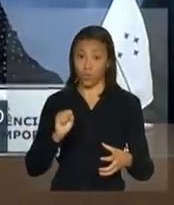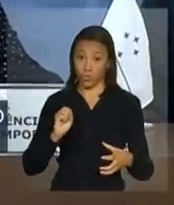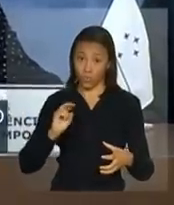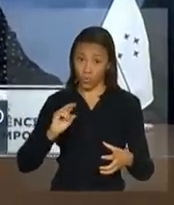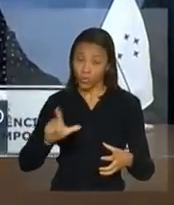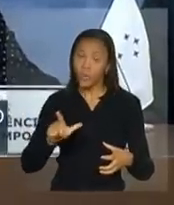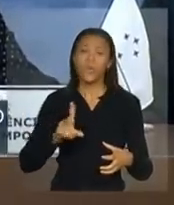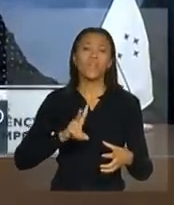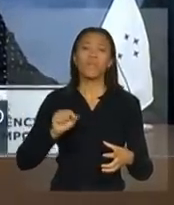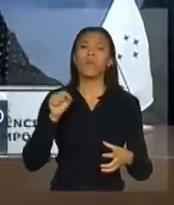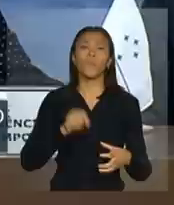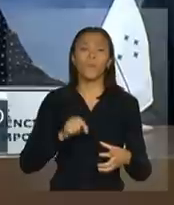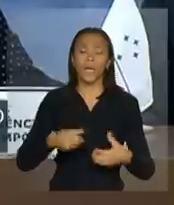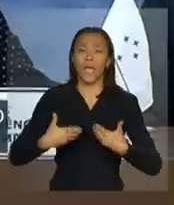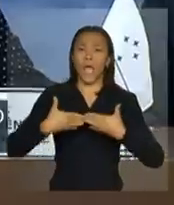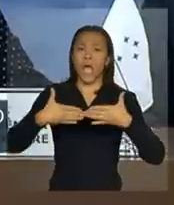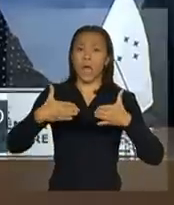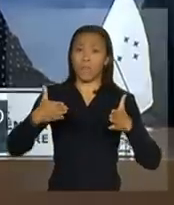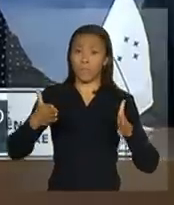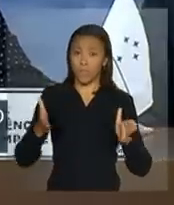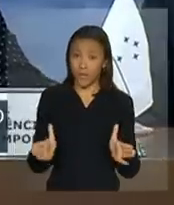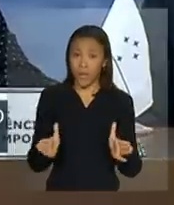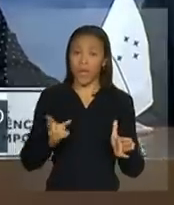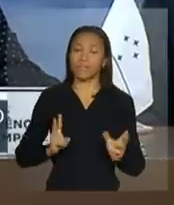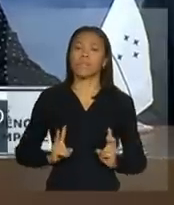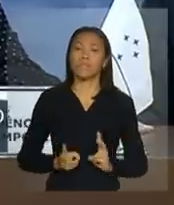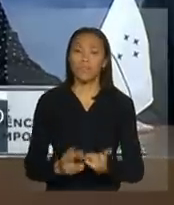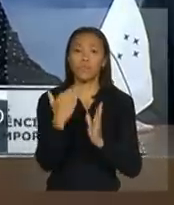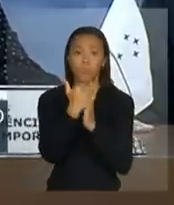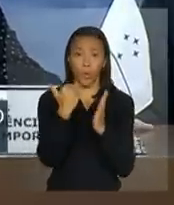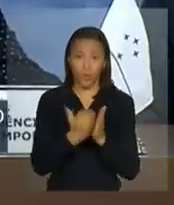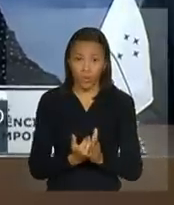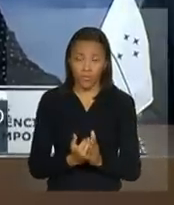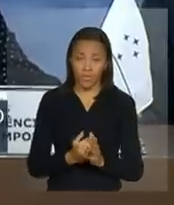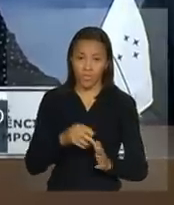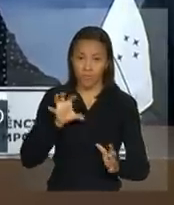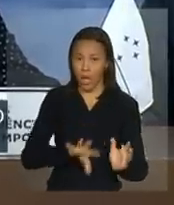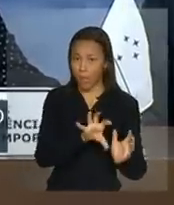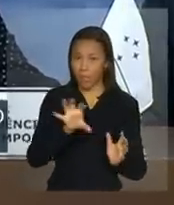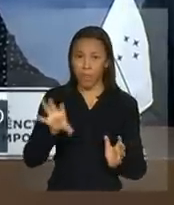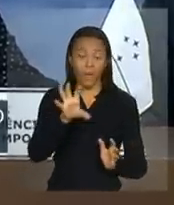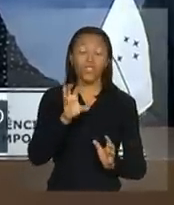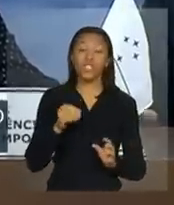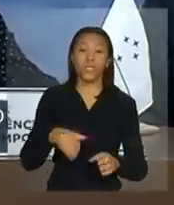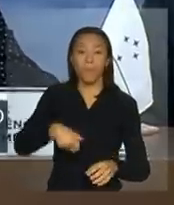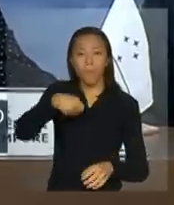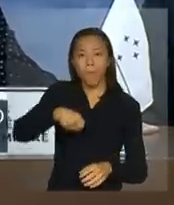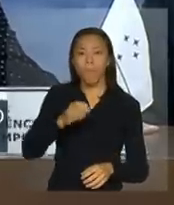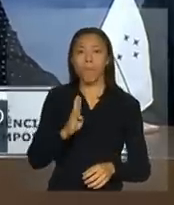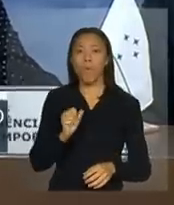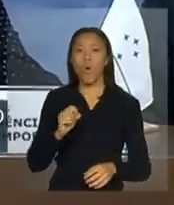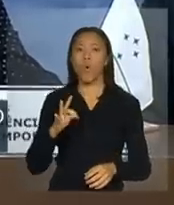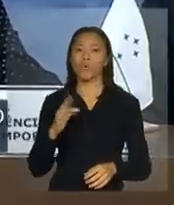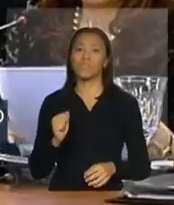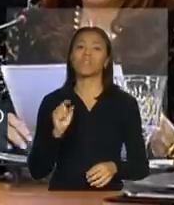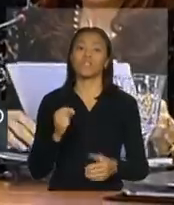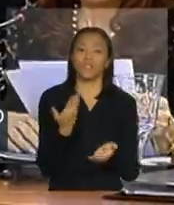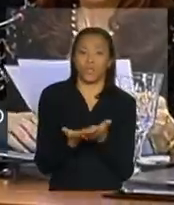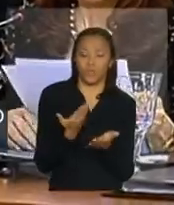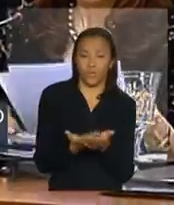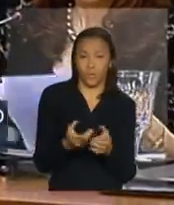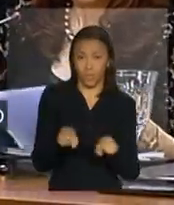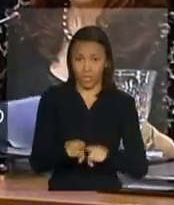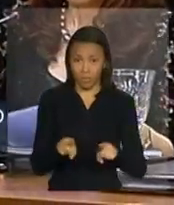que promoverá a ampliação significativa dos programas regionais de bolsas de estudos e a criação da